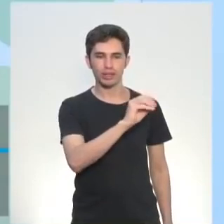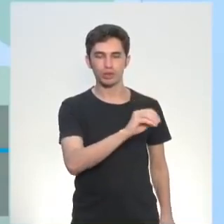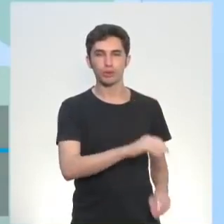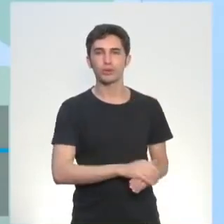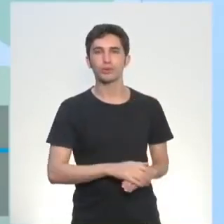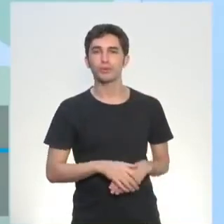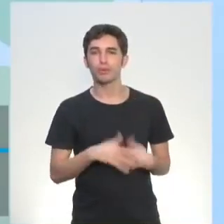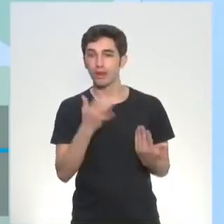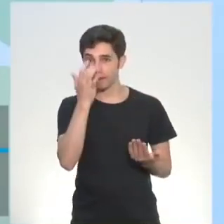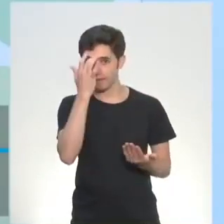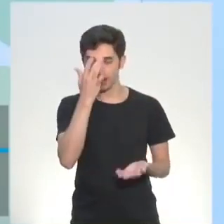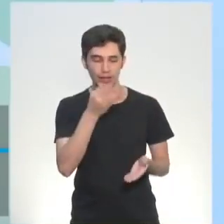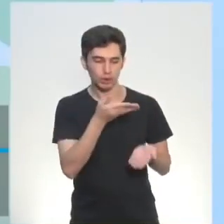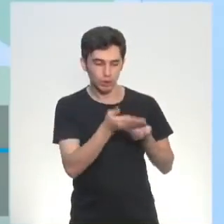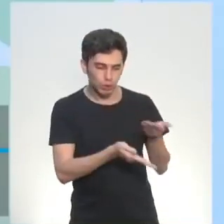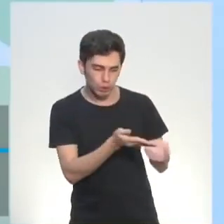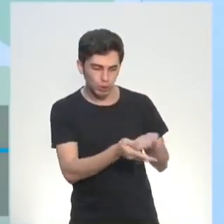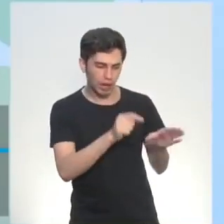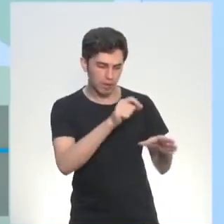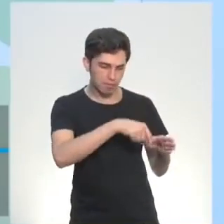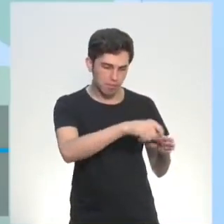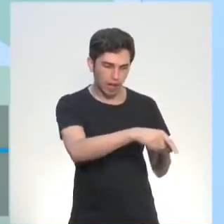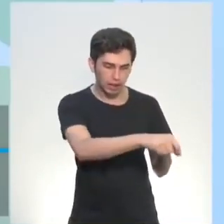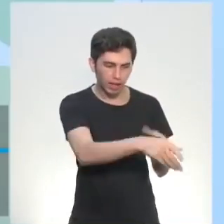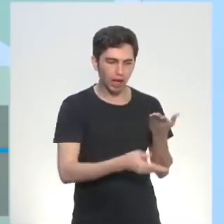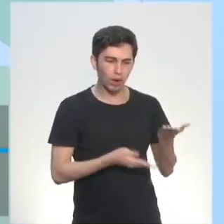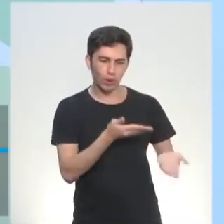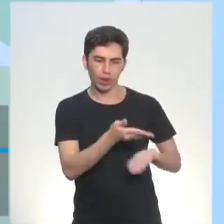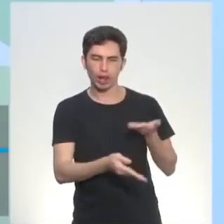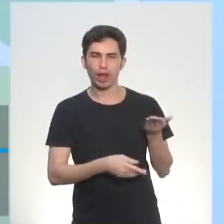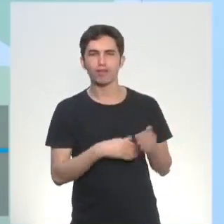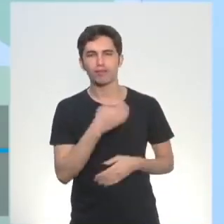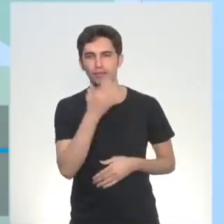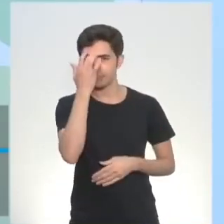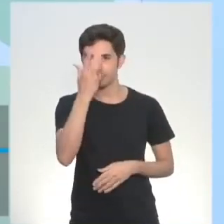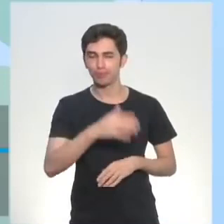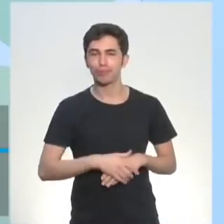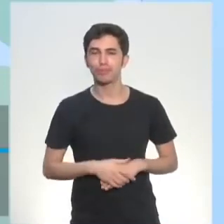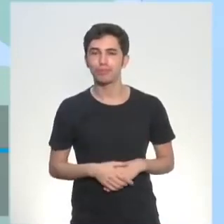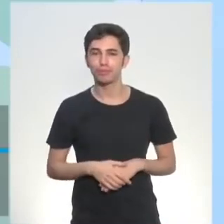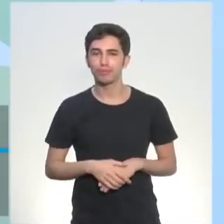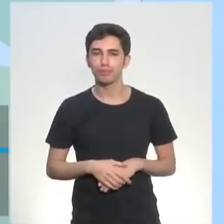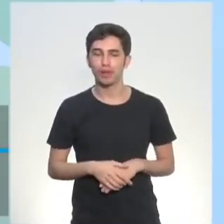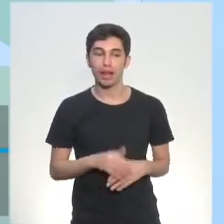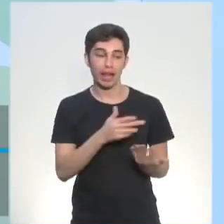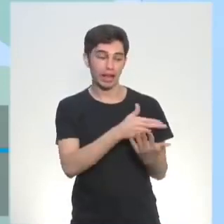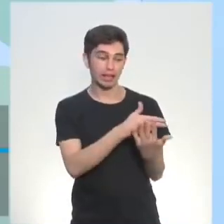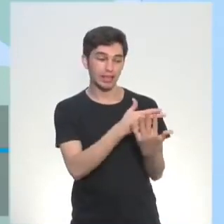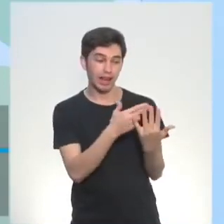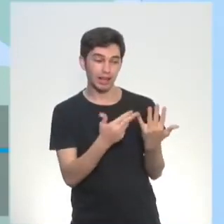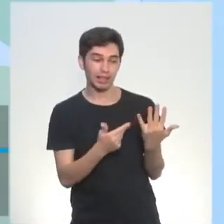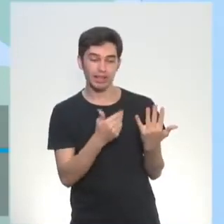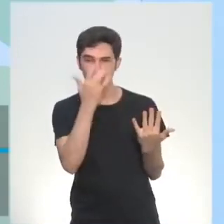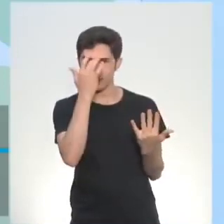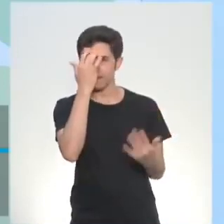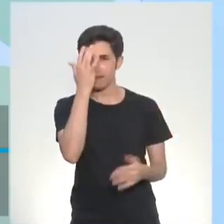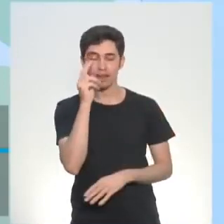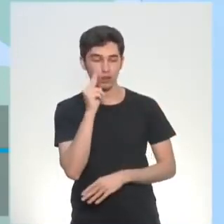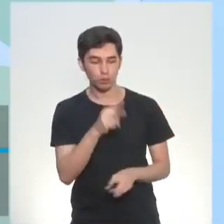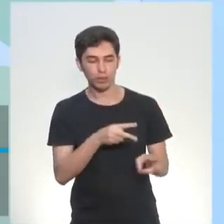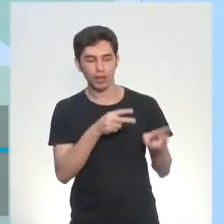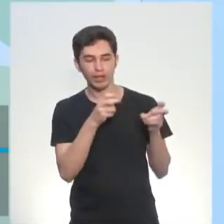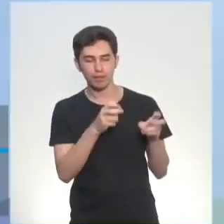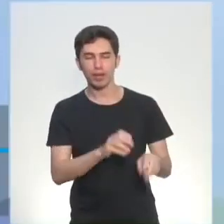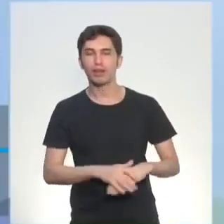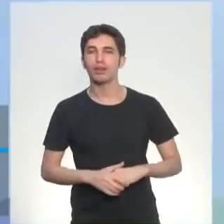né, falando aqui com a gente, que boa tarde, os alunos também participando aqui. Olha, é mais fácil de observar as características, né? No caso.